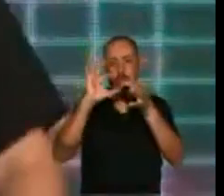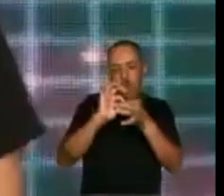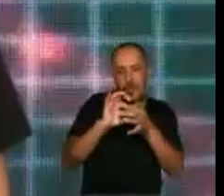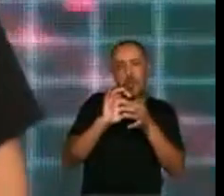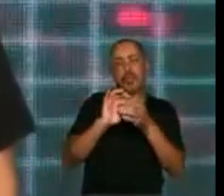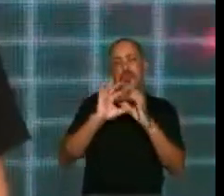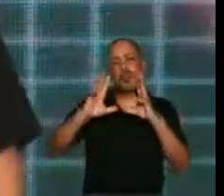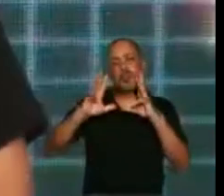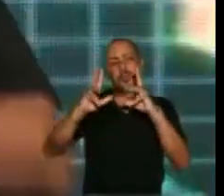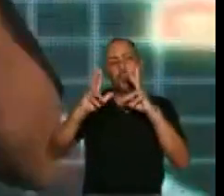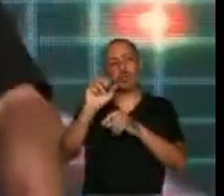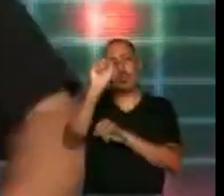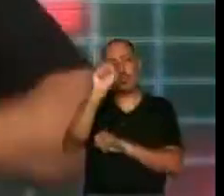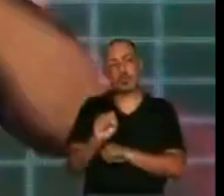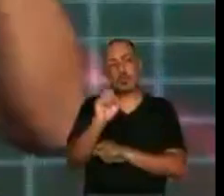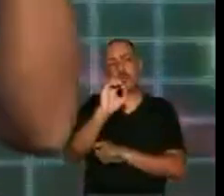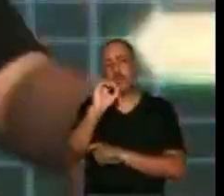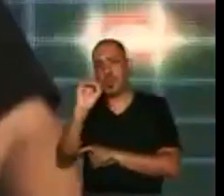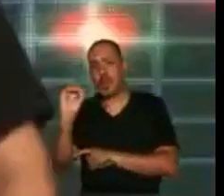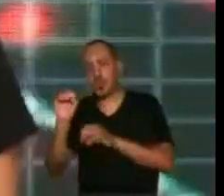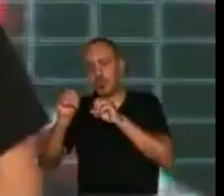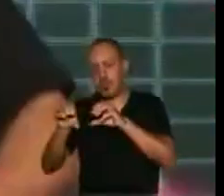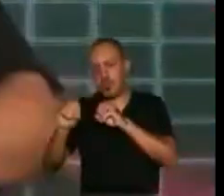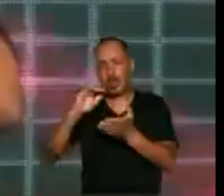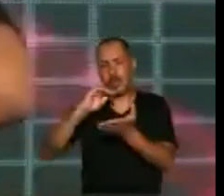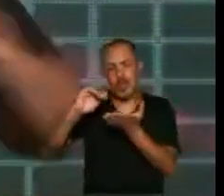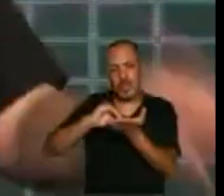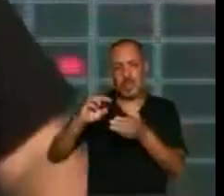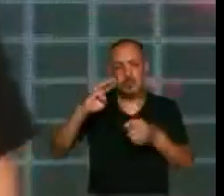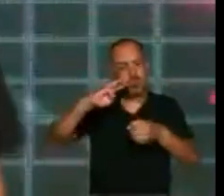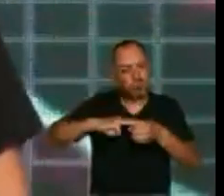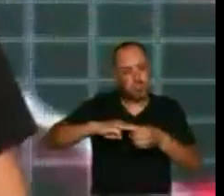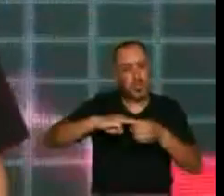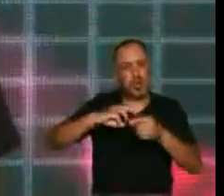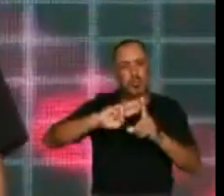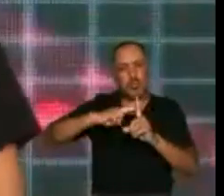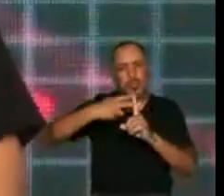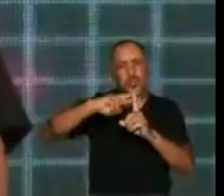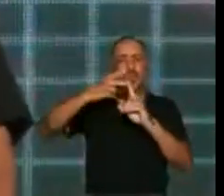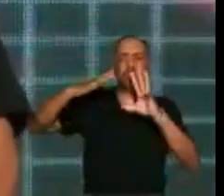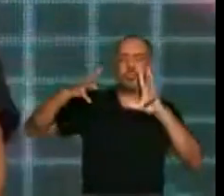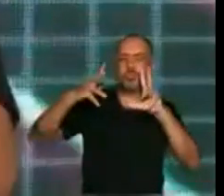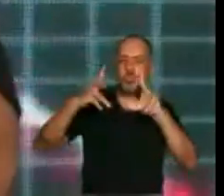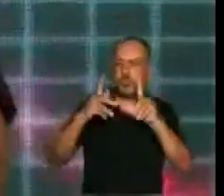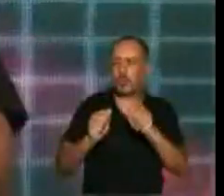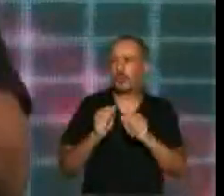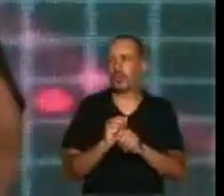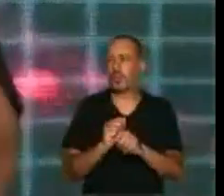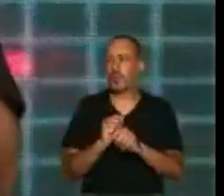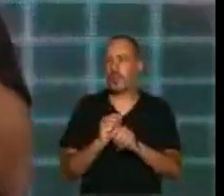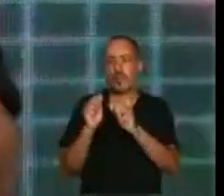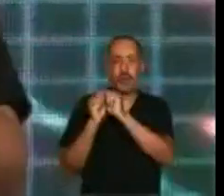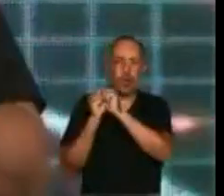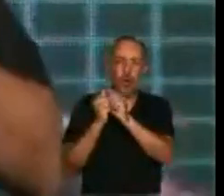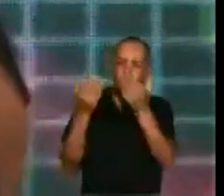os pares aí do Sudoeste, instituições de ensino, secretarias municipais de inovação, enfim, todos os pares do CMAS. Então, como eu falei,